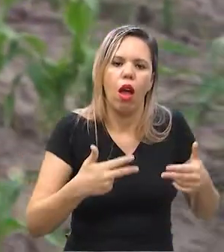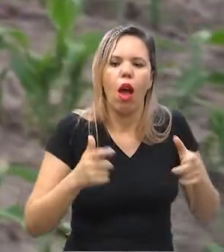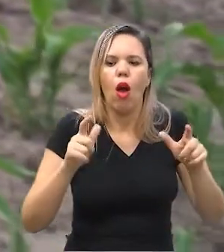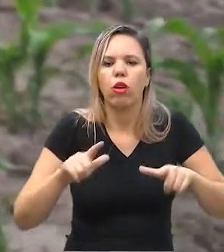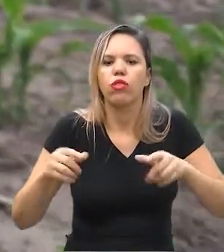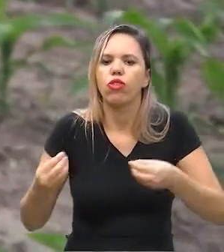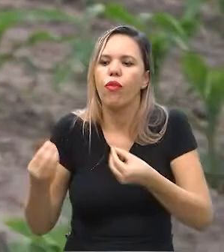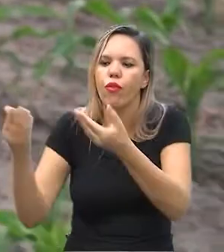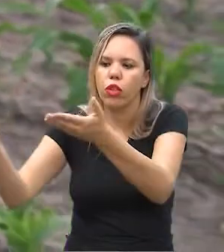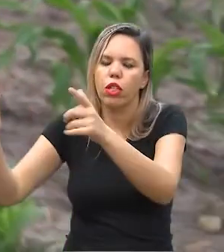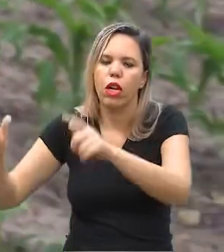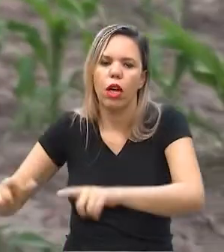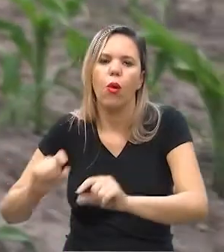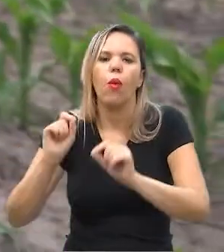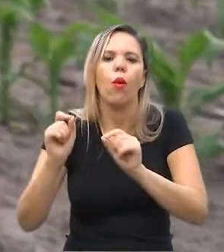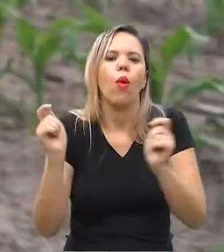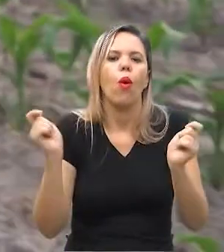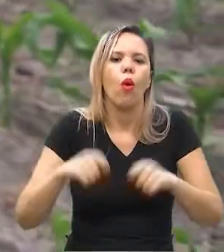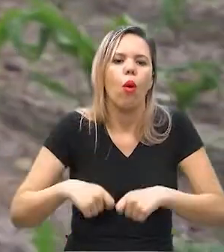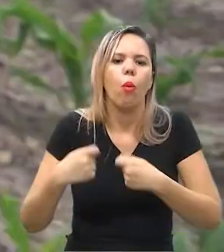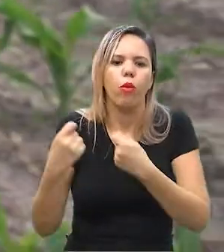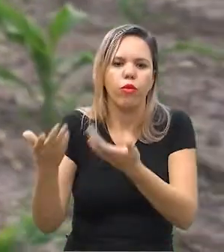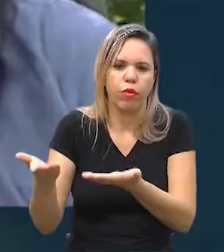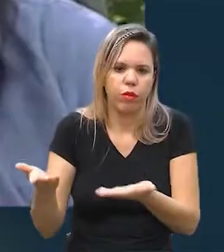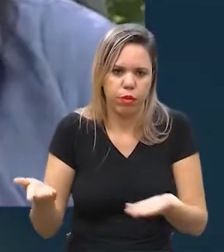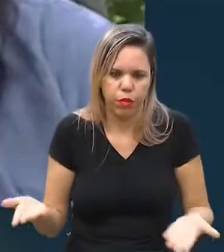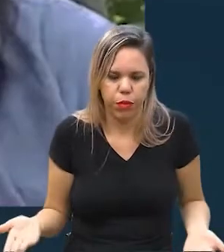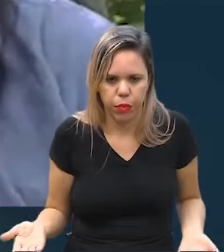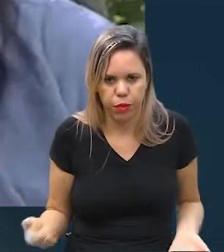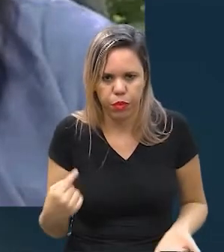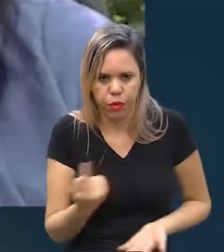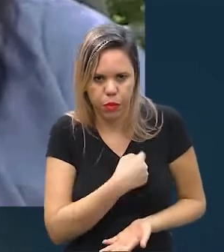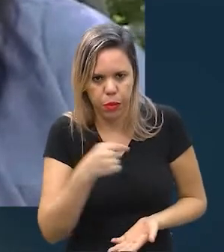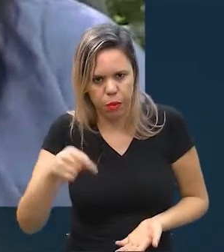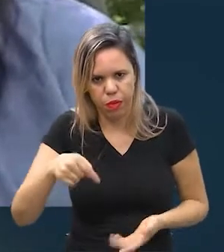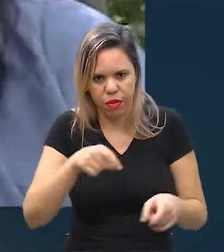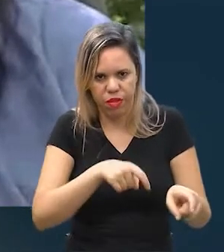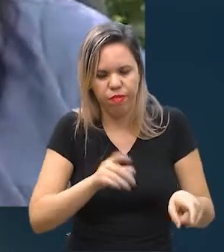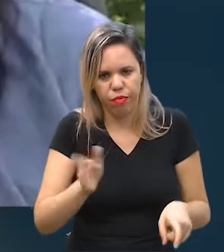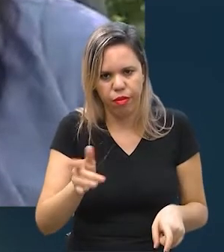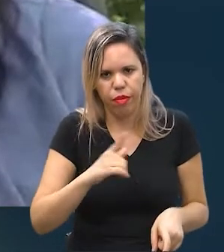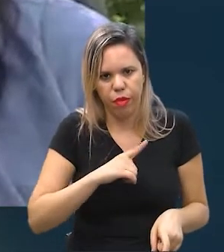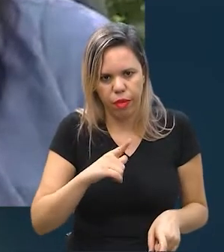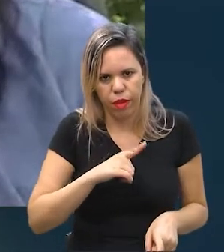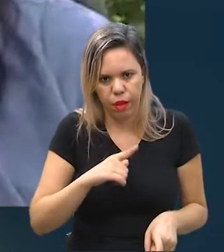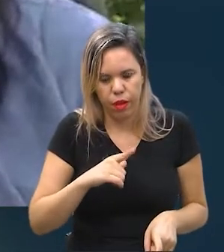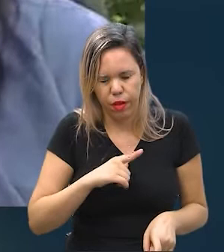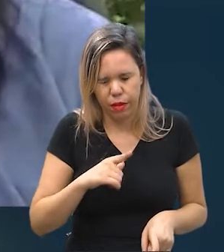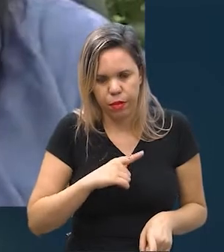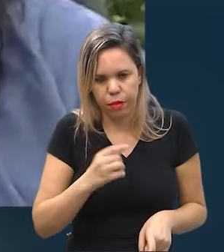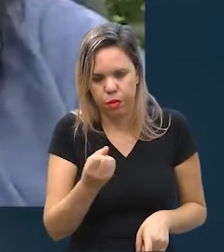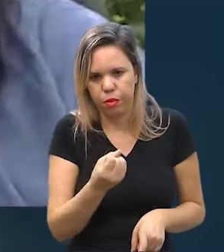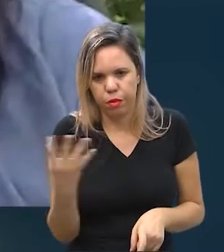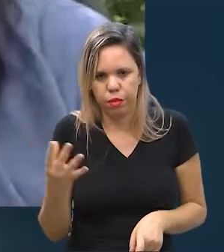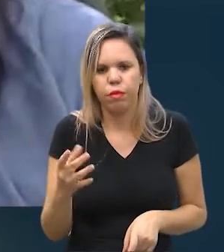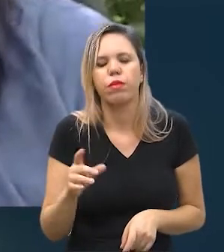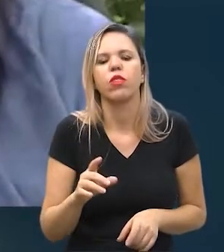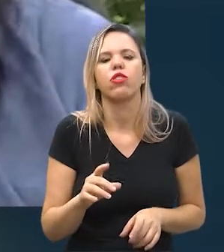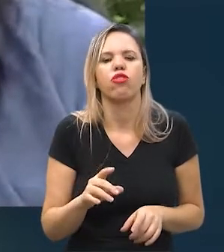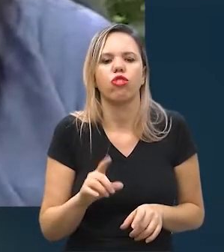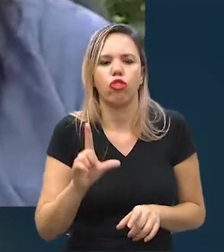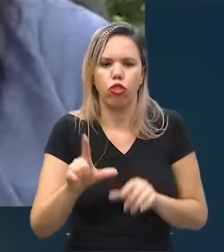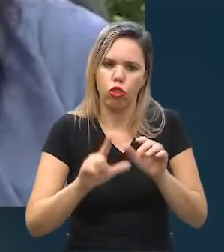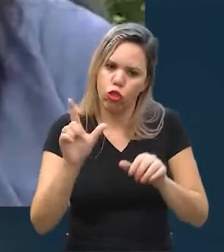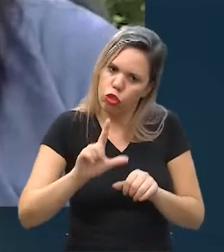Aonde que eu vou entregar e com que condição eu vou entregar? Nós aqui no sítio já tínhamos uma parte de logística muito